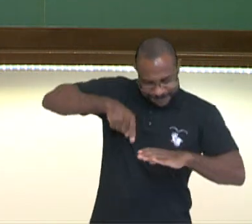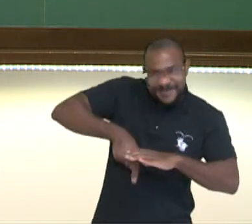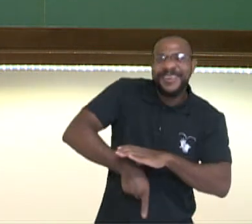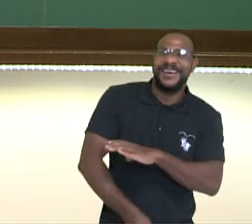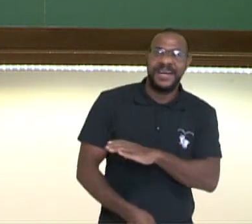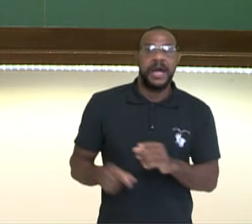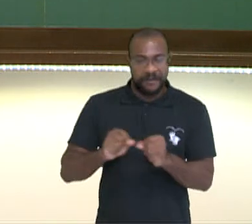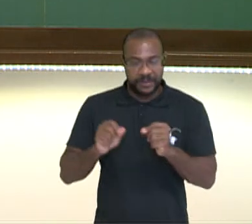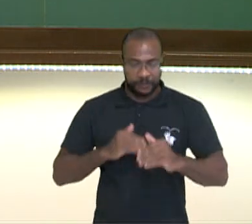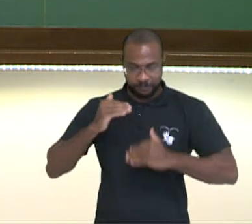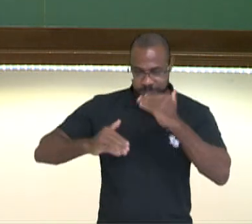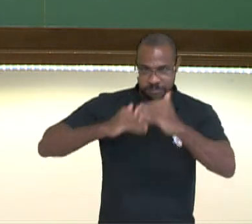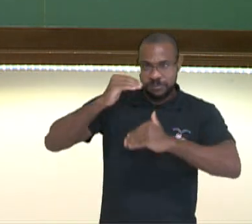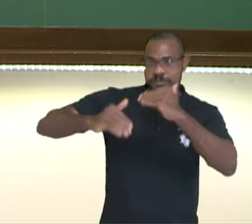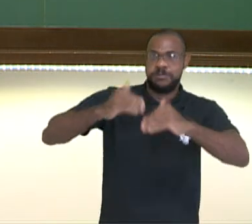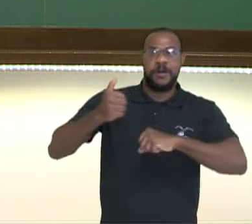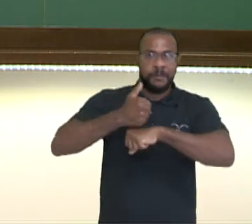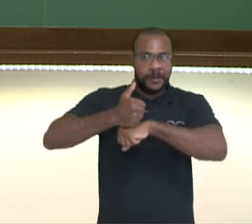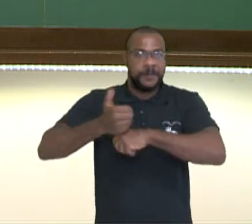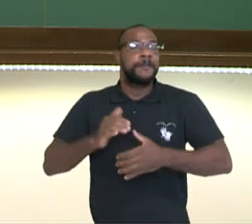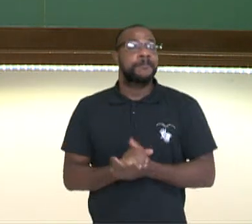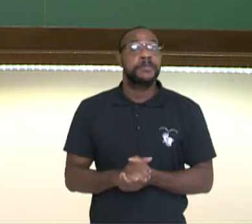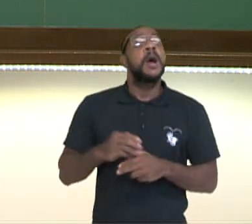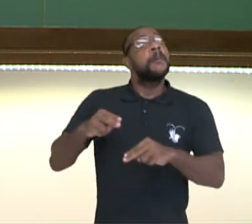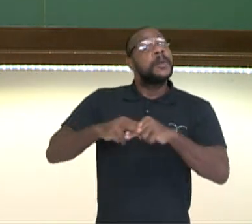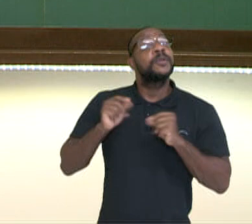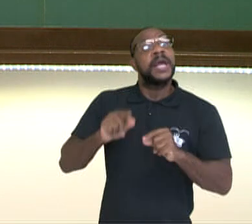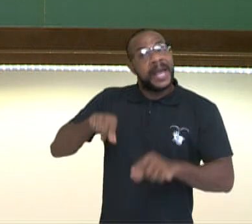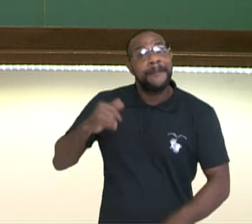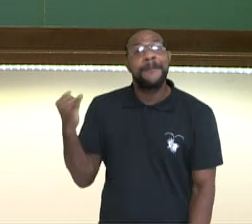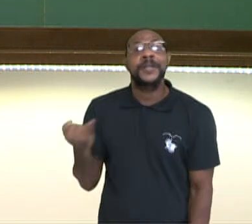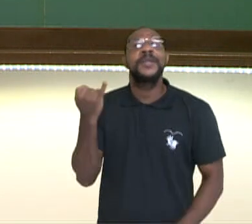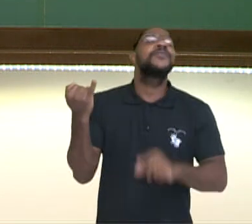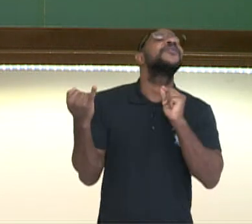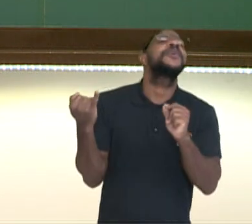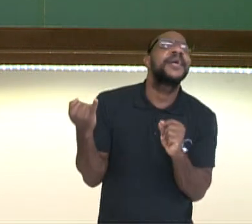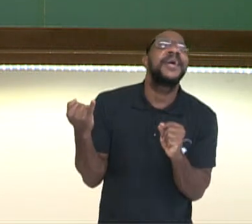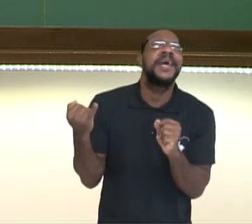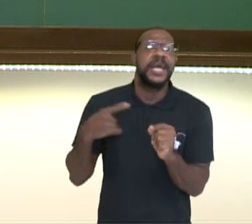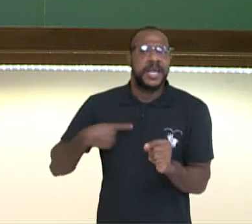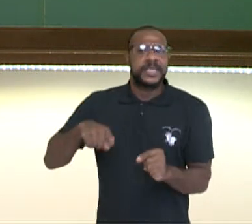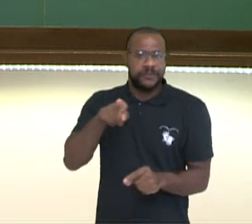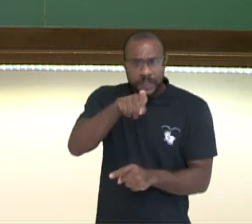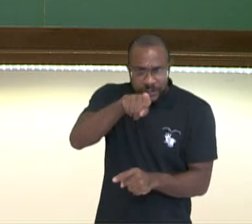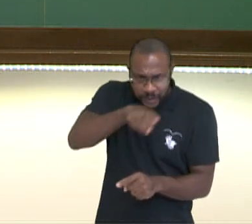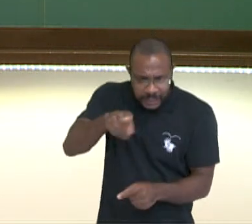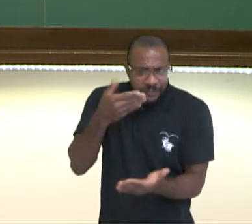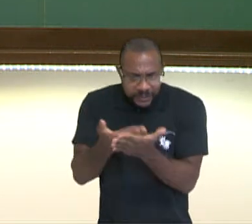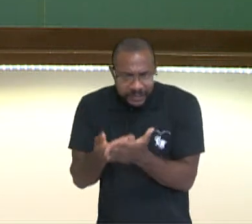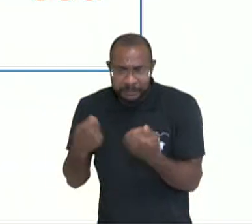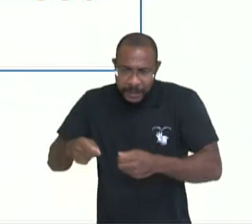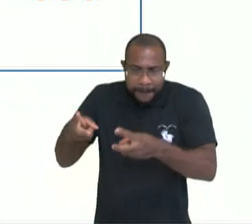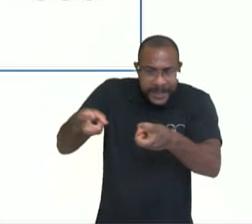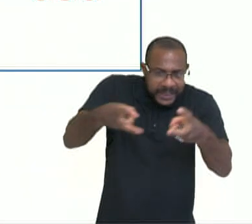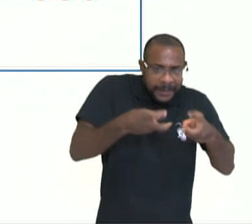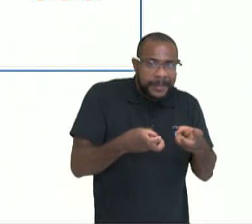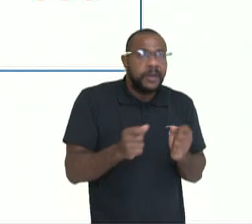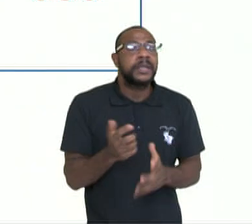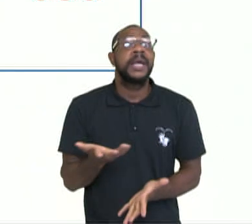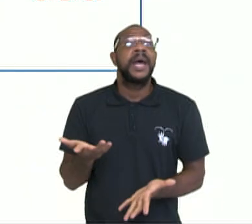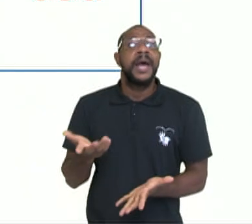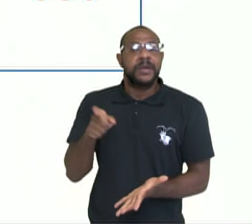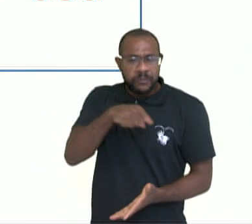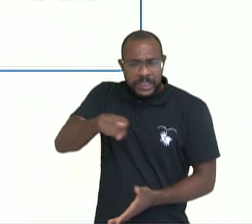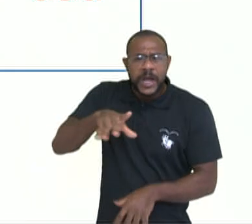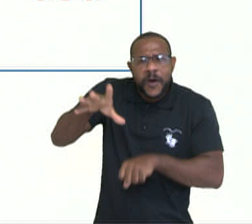desenvolvido por profissionais de diversas áreas. Por isso é importante, estudante, perceber que é provável que aquilo que